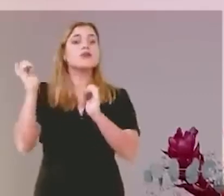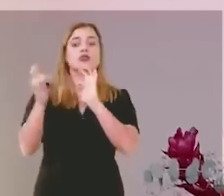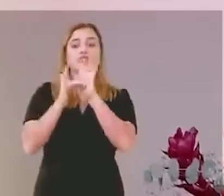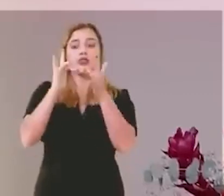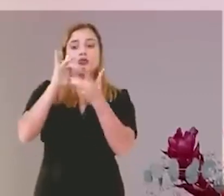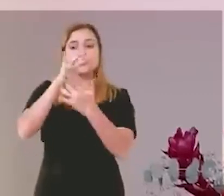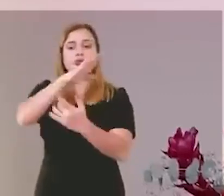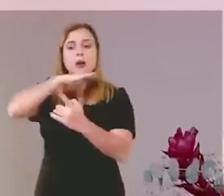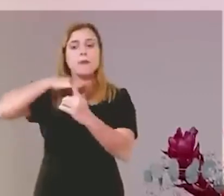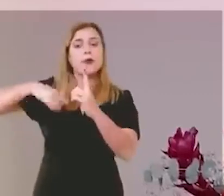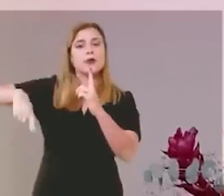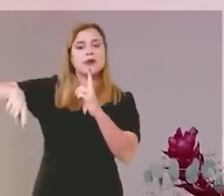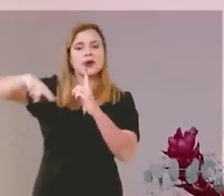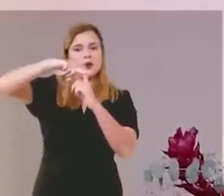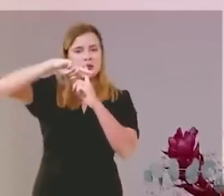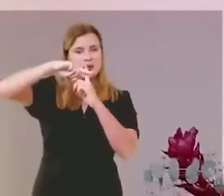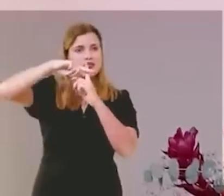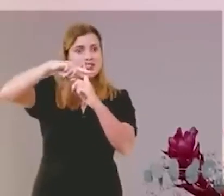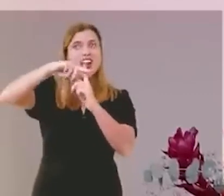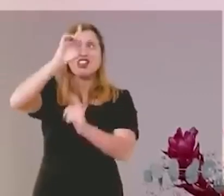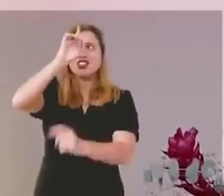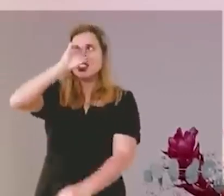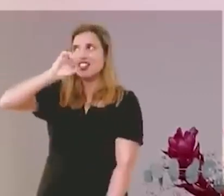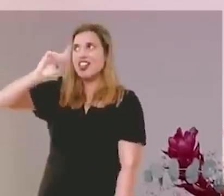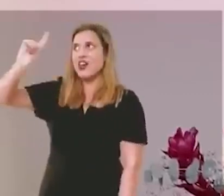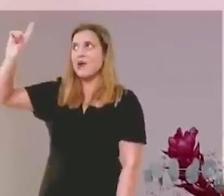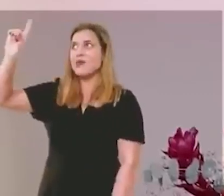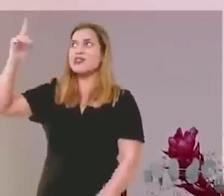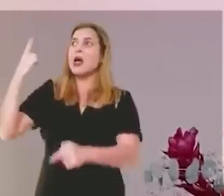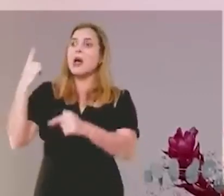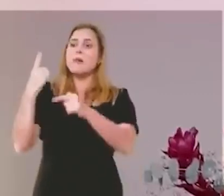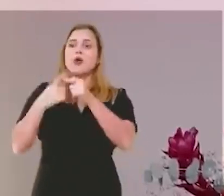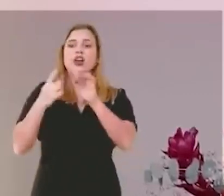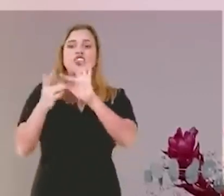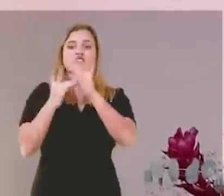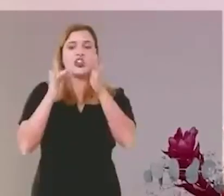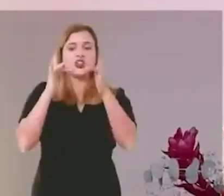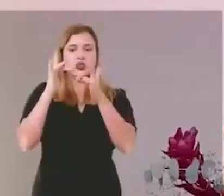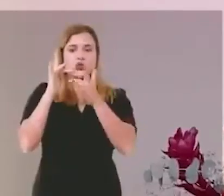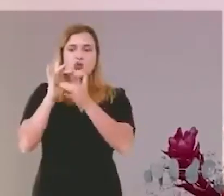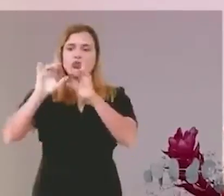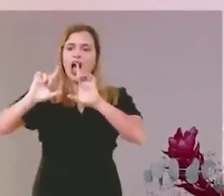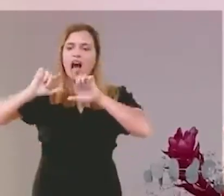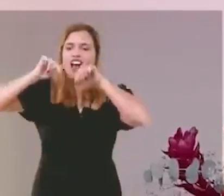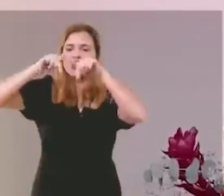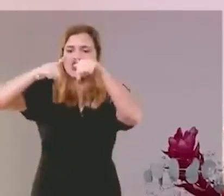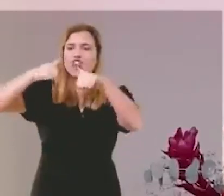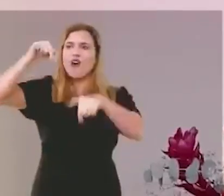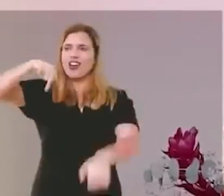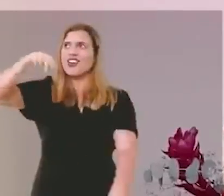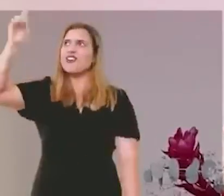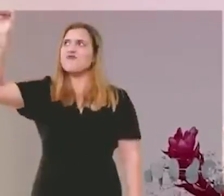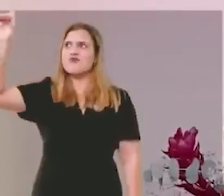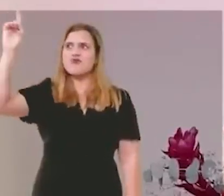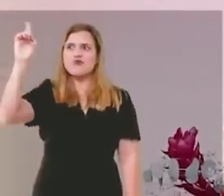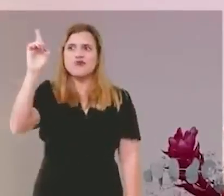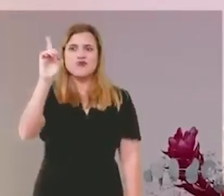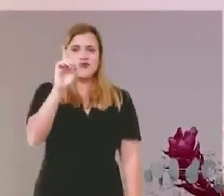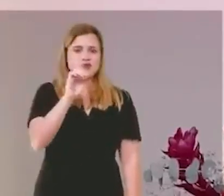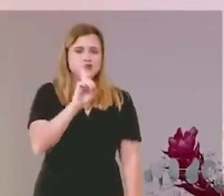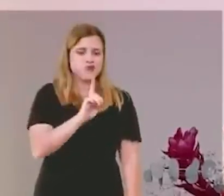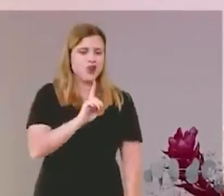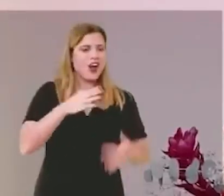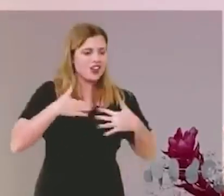do homem, mas de Deus. E o Verbo se fez carne e habitou entre nós, cheio de